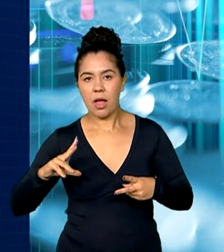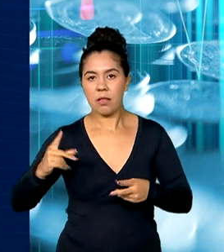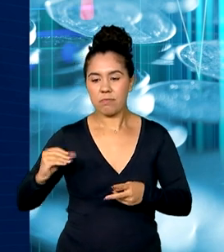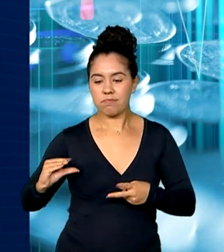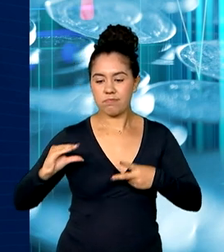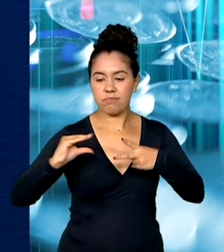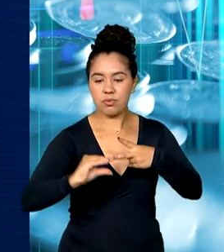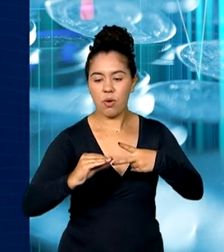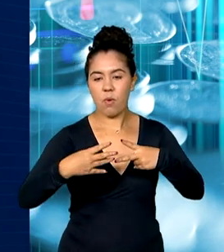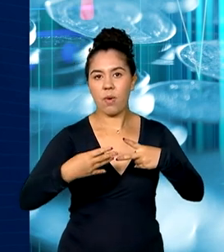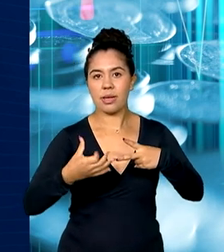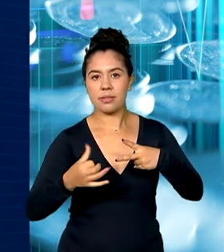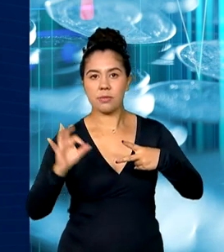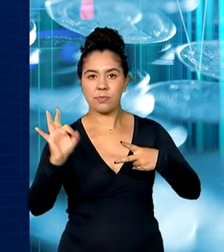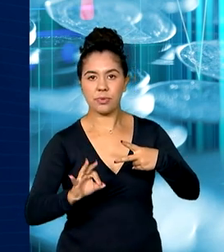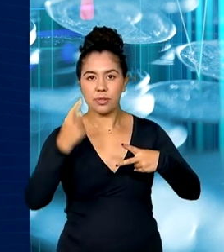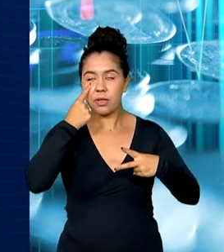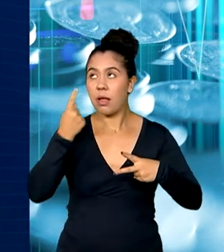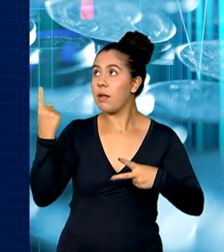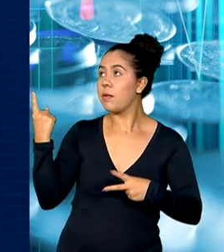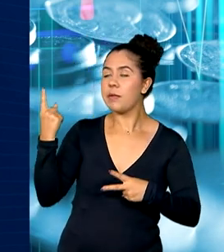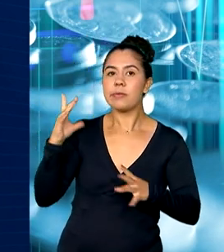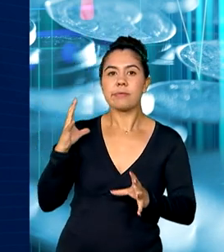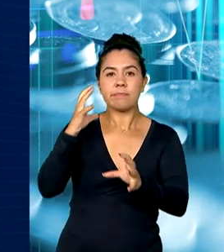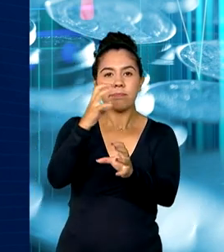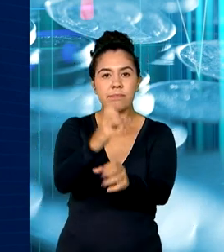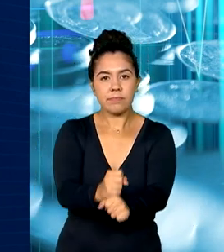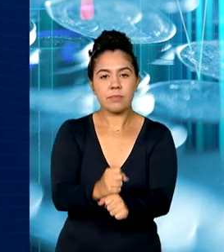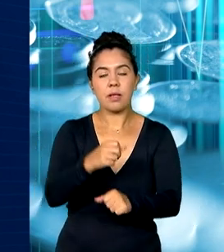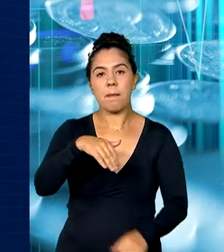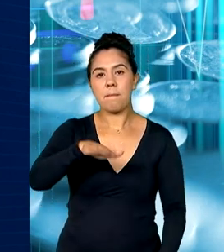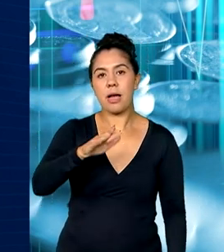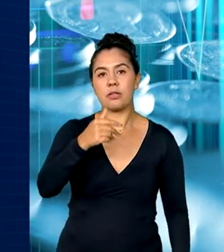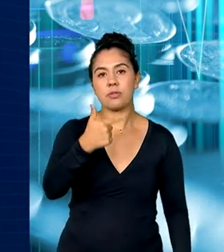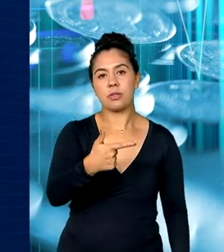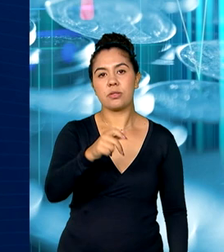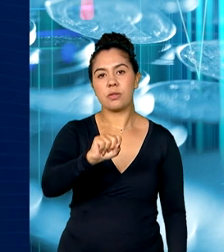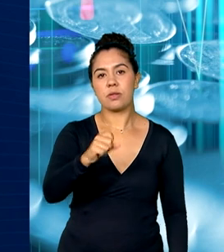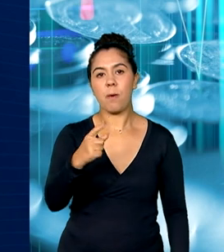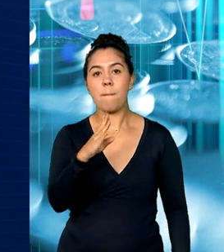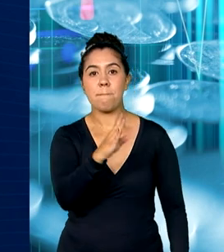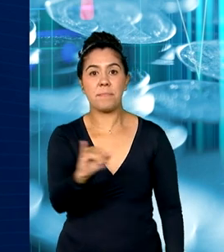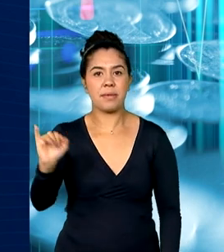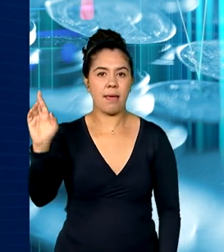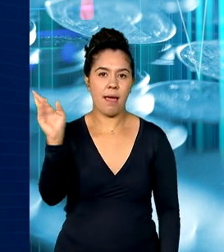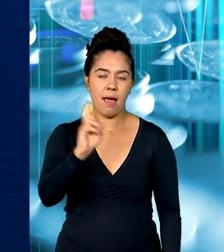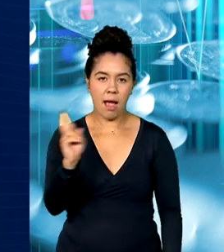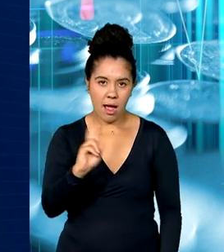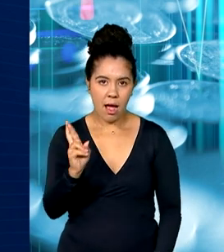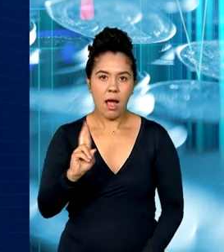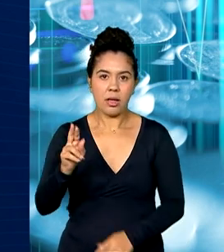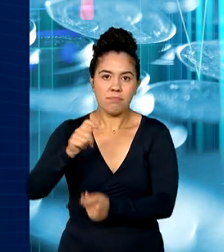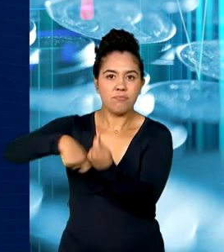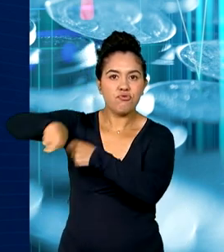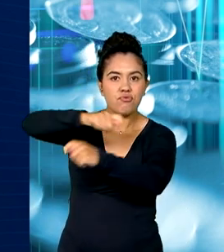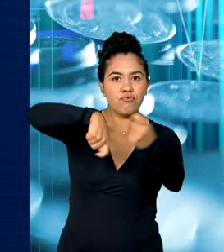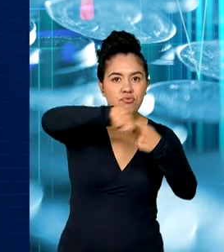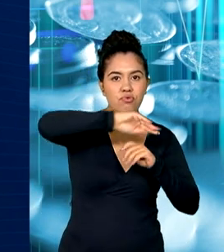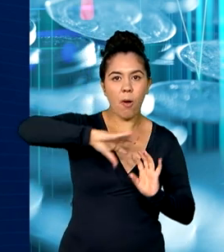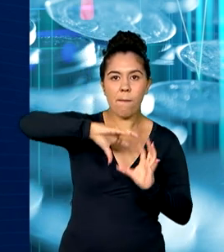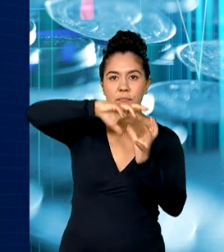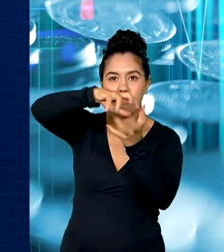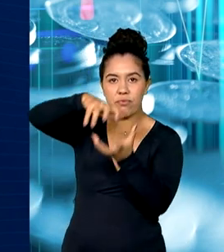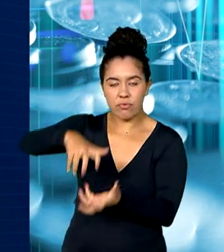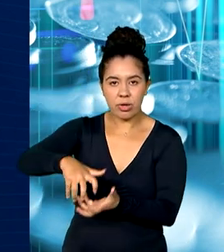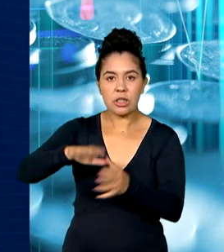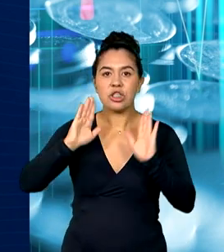46%, com expectativa de gerar mais de 281 bilhões de reais em negócios internacionais. Foram